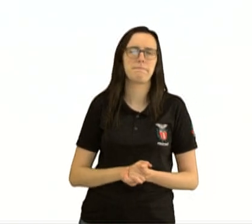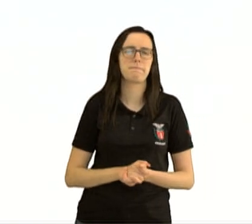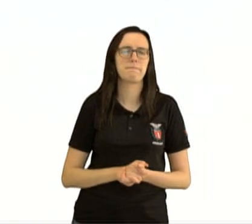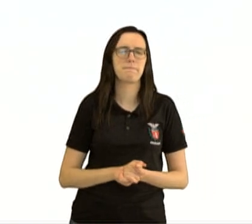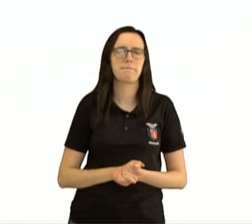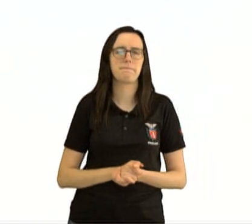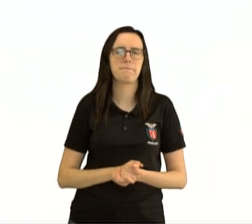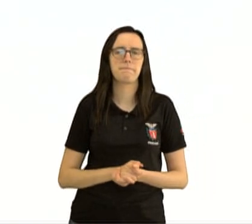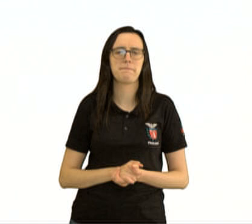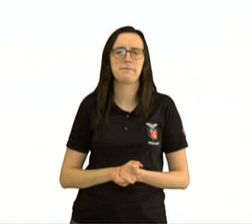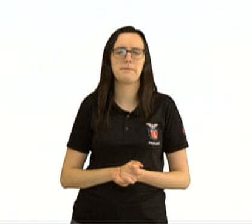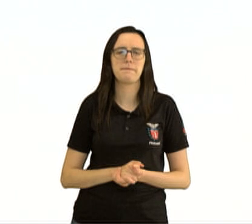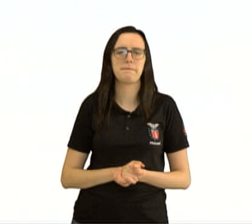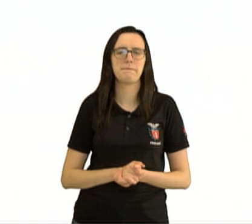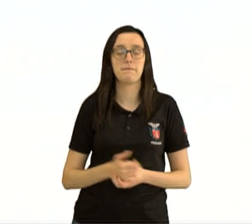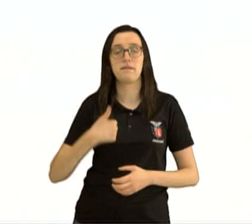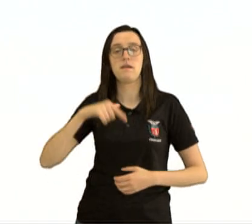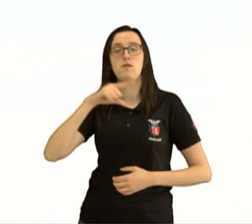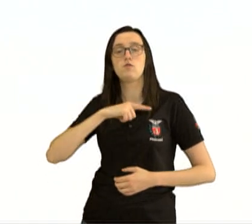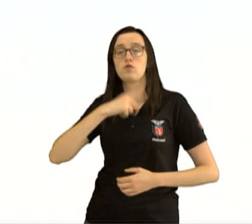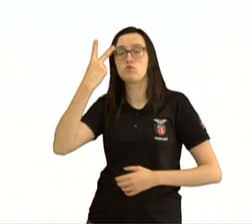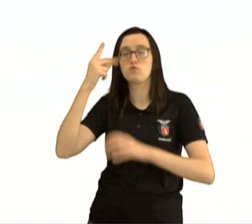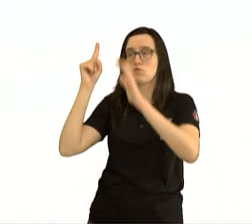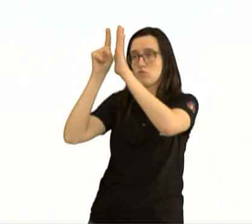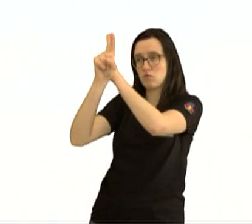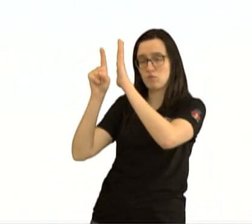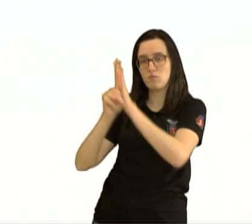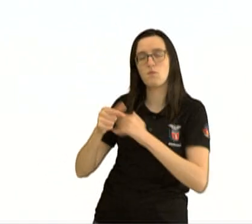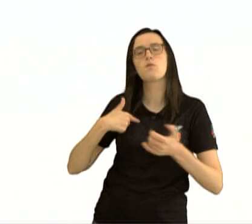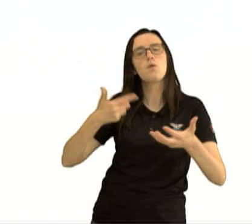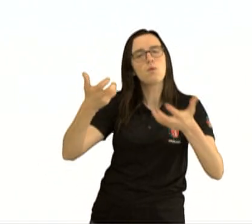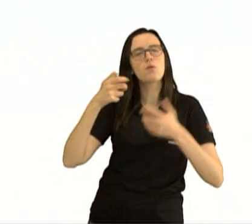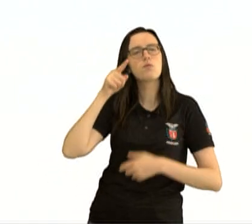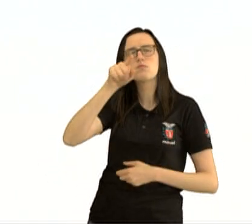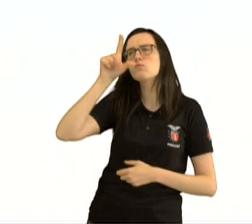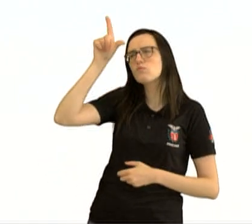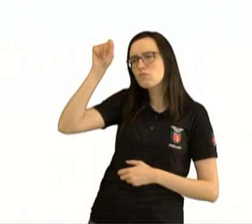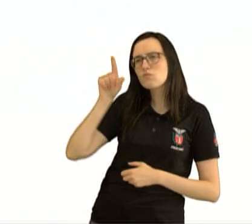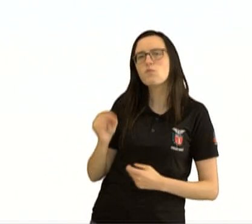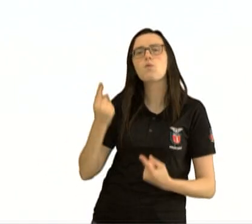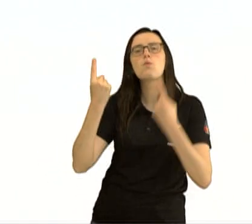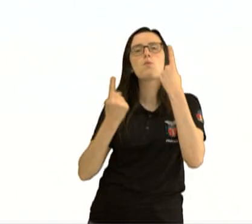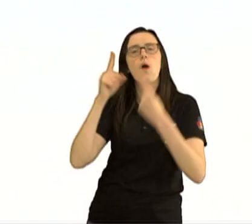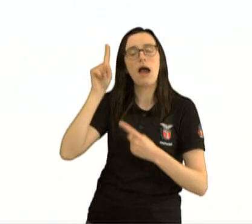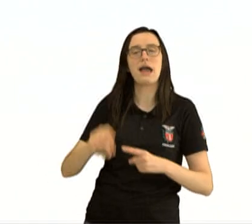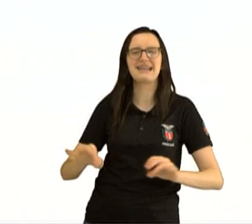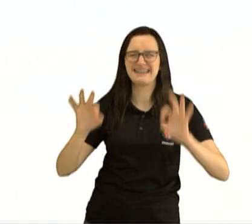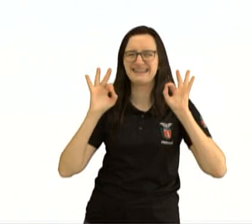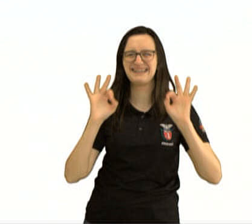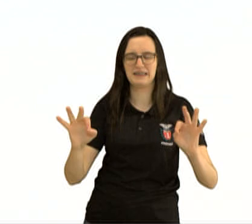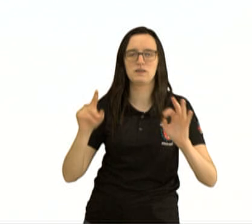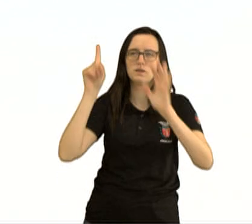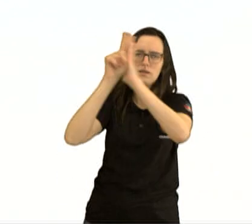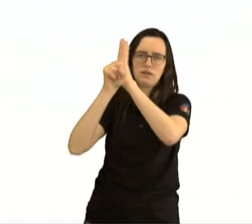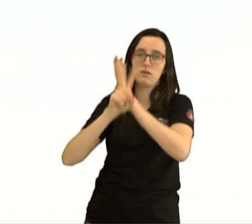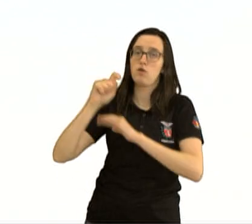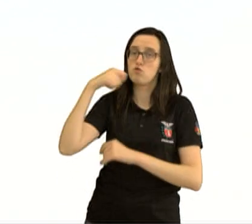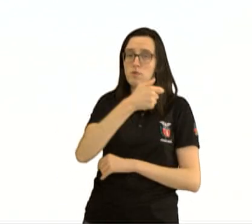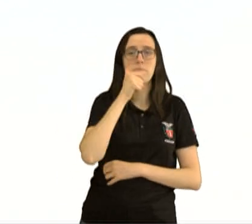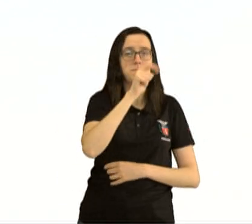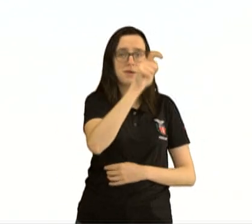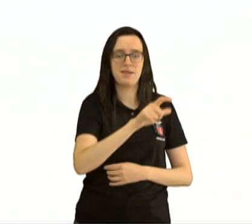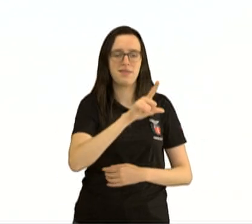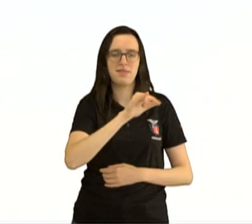Choose the right alternative. Eu tenho duas perguntas e eu quero que você escolha aqui a alternativa correta. São perguntas sobre a Lívia,